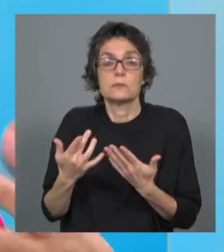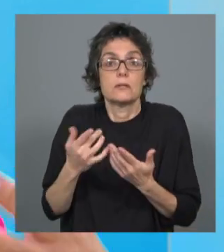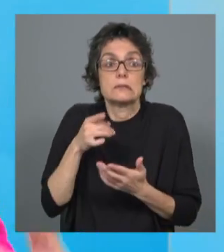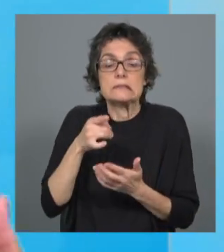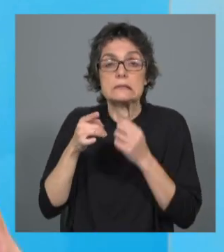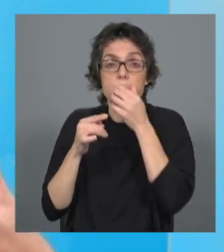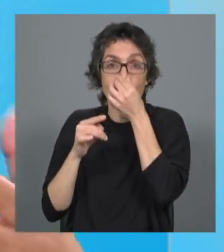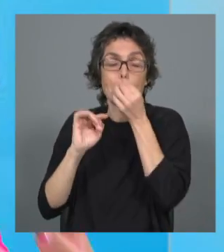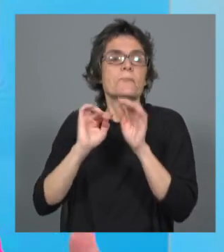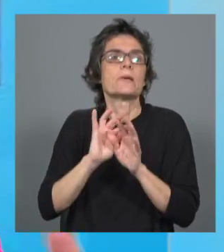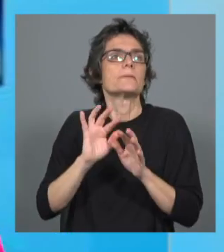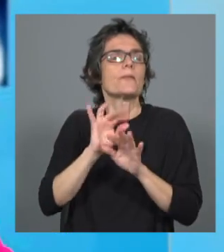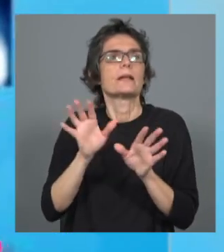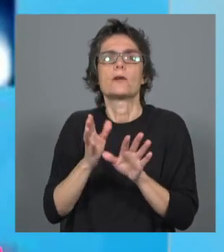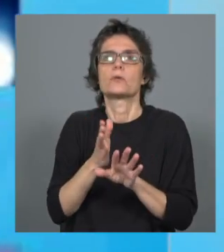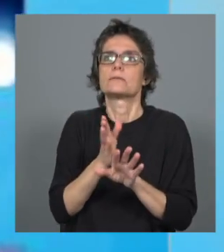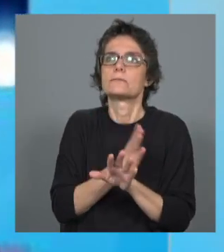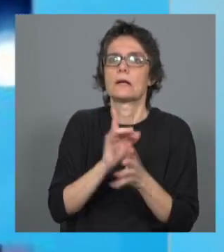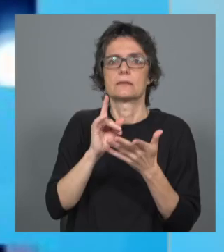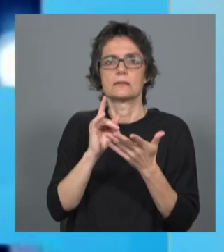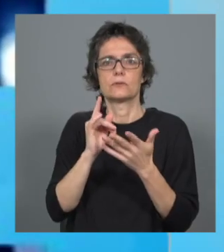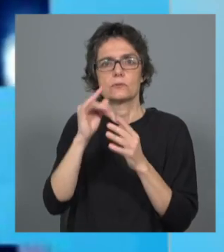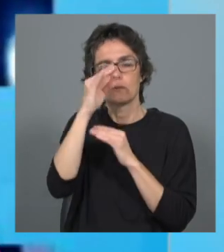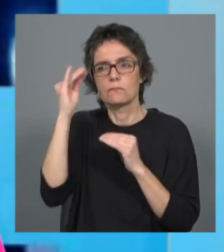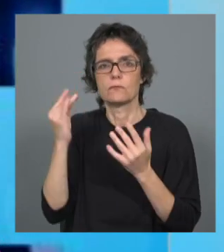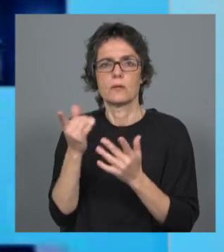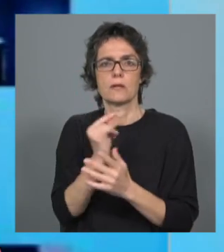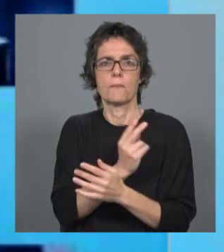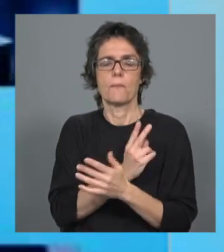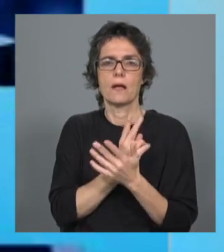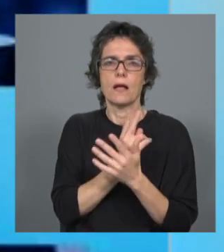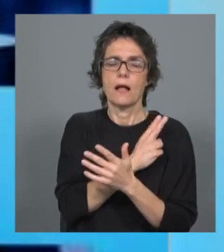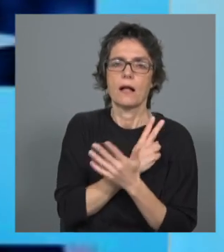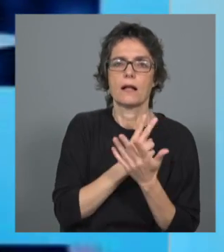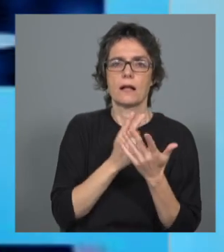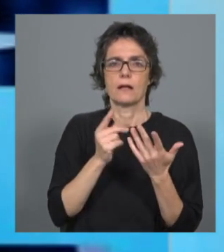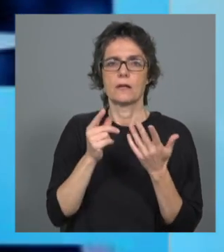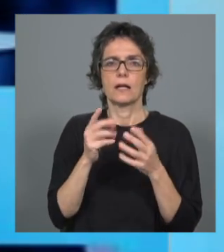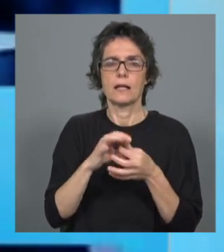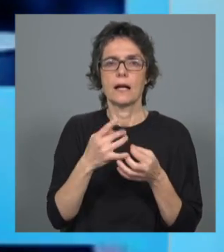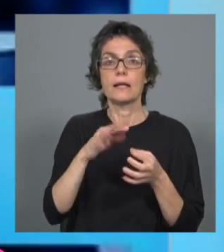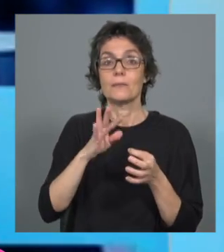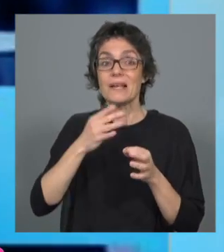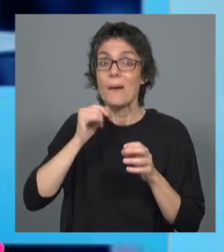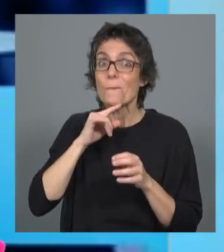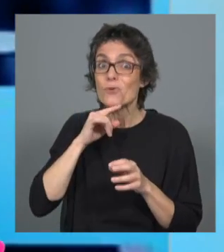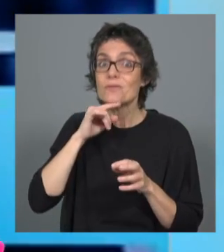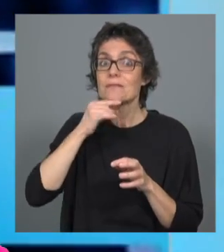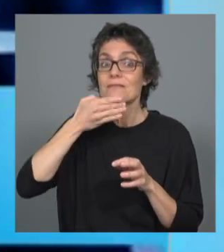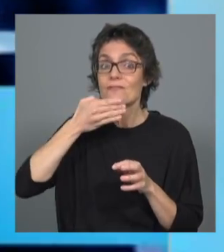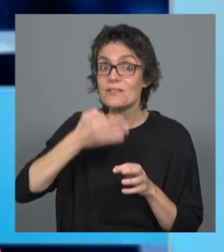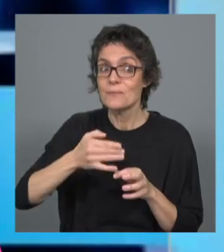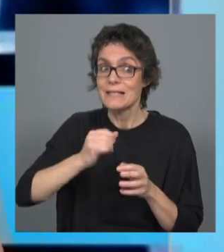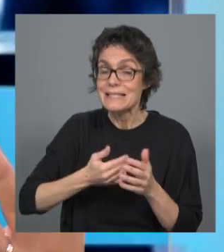formação académica, que também é importante, mas este experienciar vivências, e são